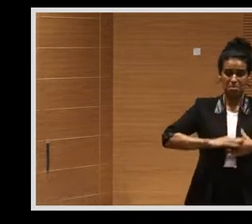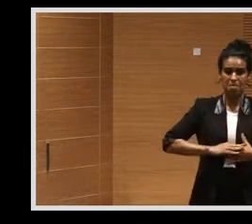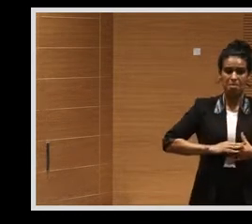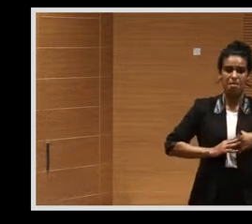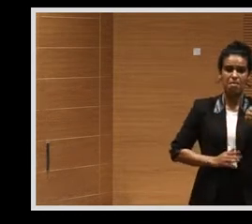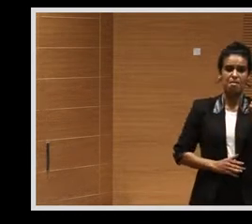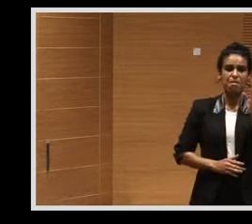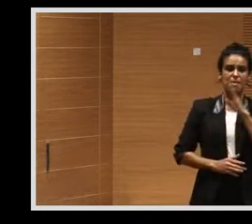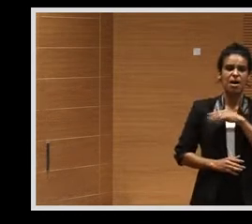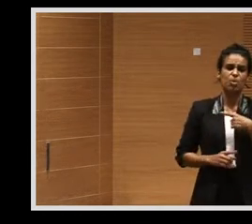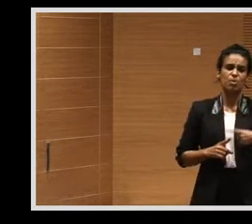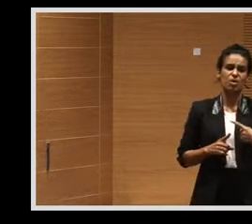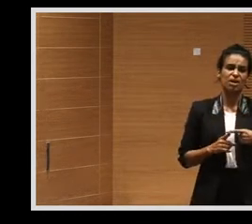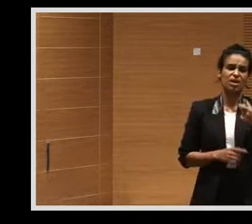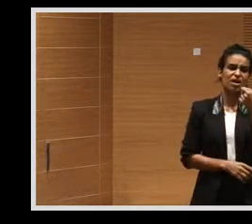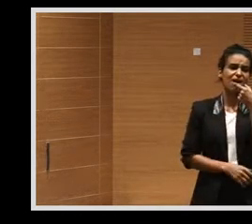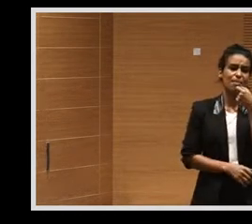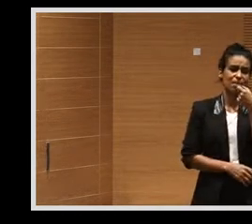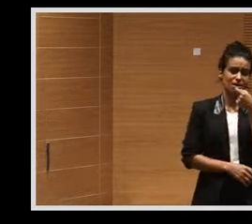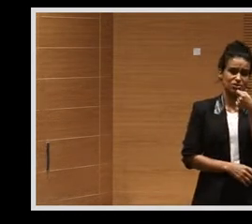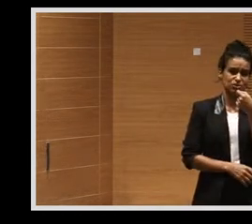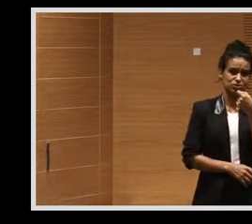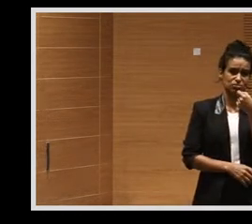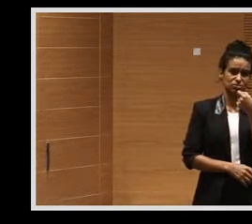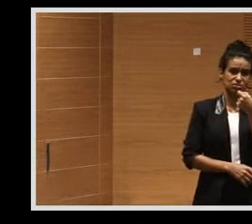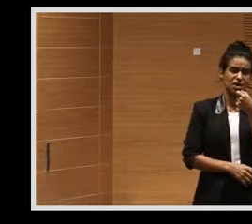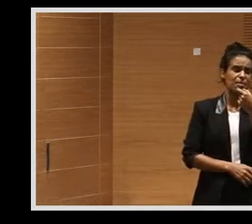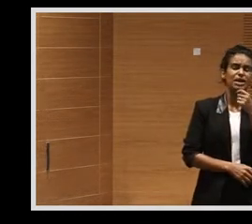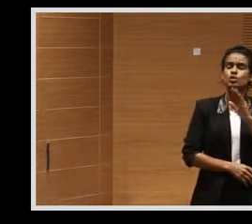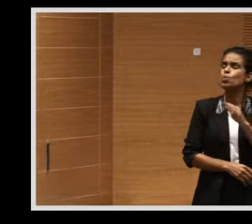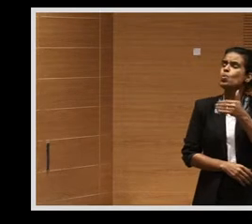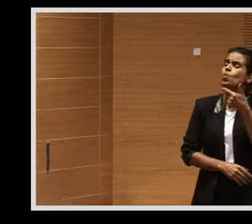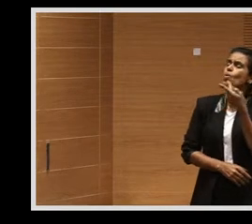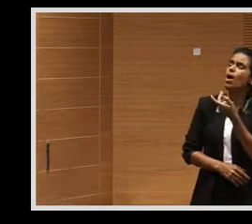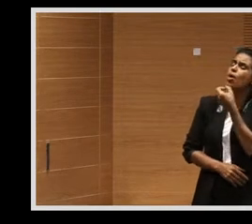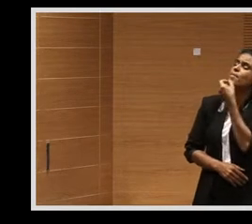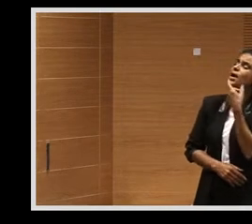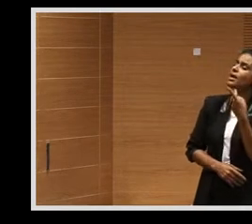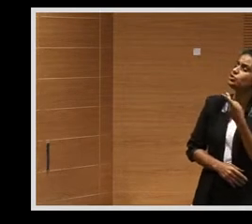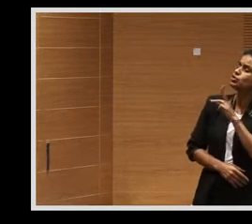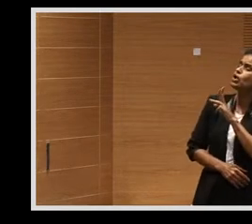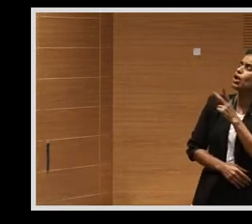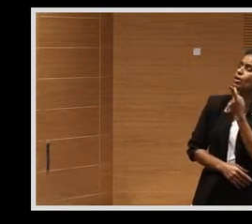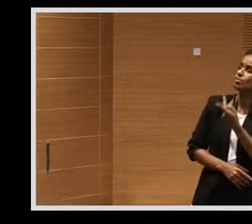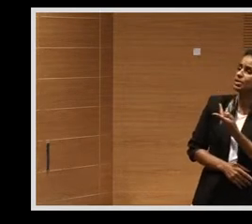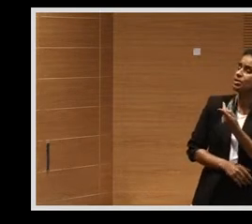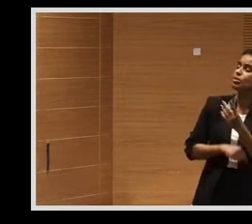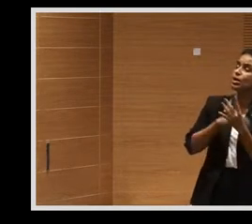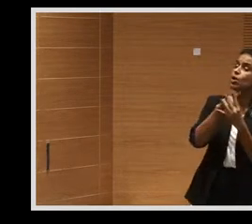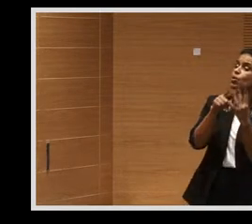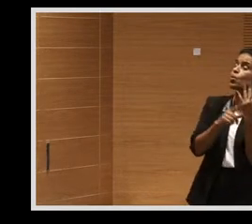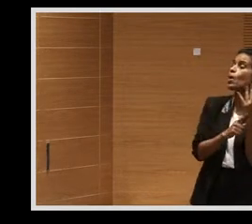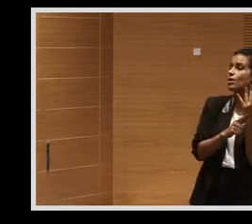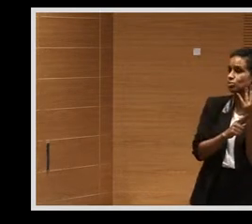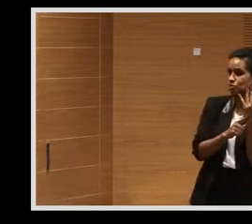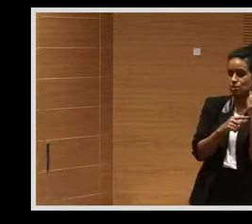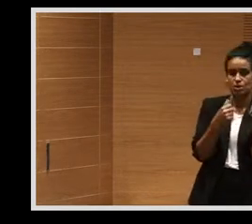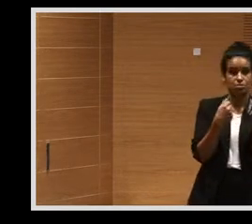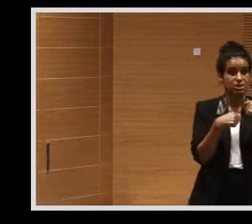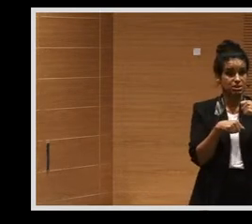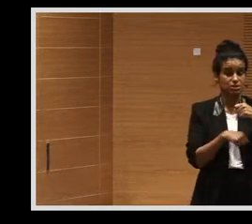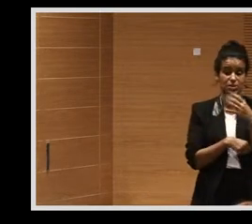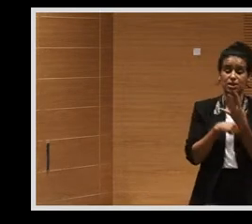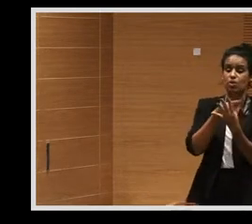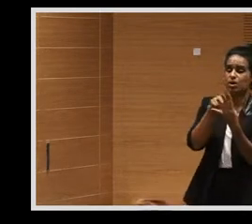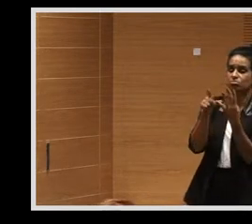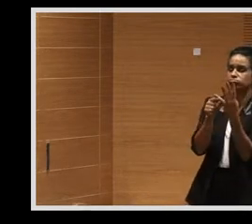Como assim? Me fala deles. Os remédios. Às vezes eram quatro. Cara, você precisa experimentar, não tomar um